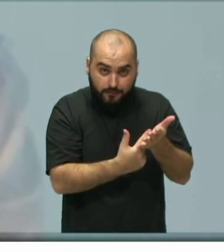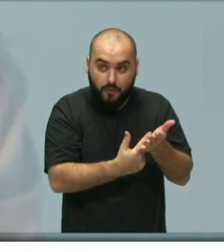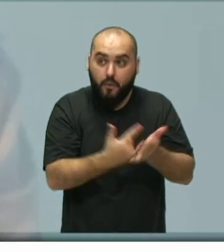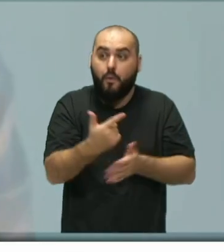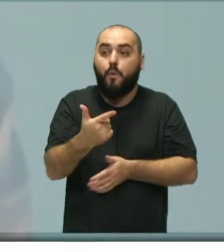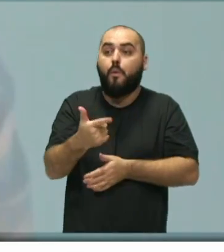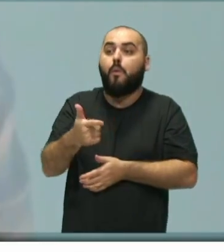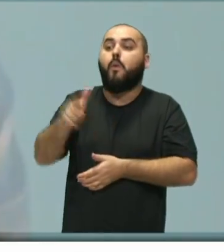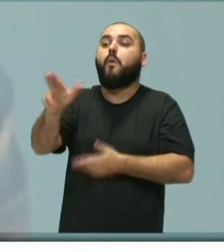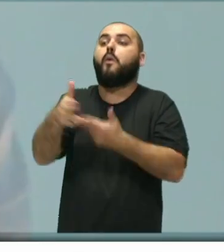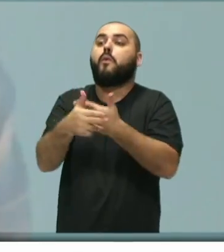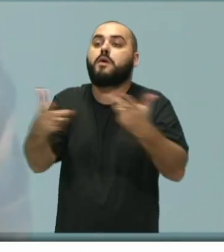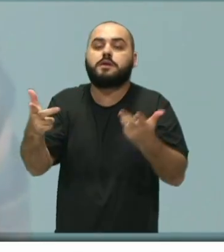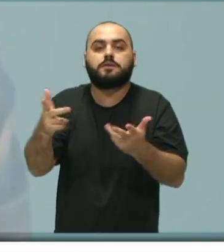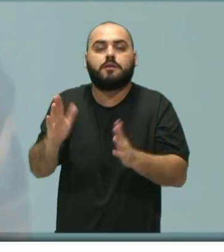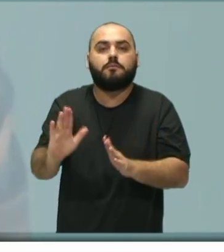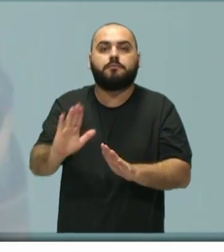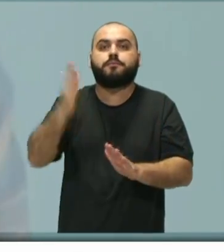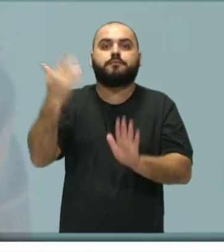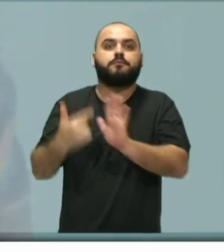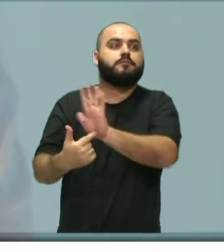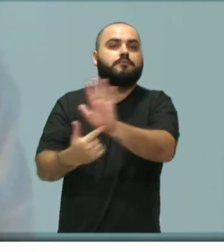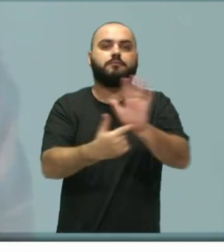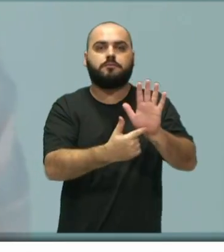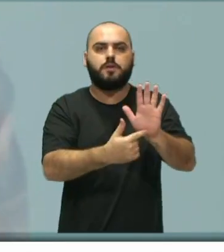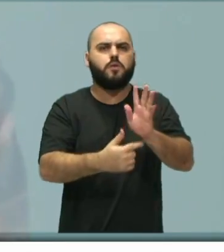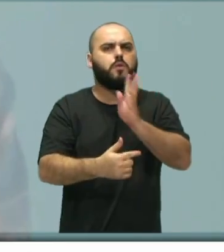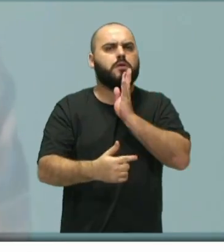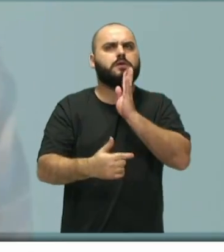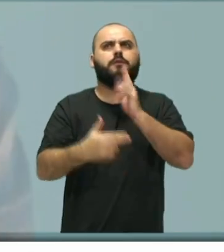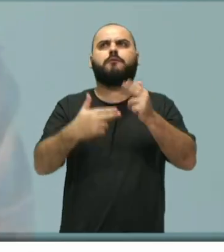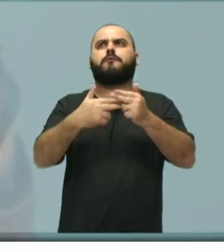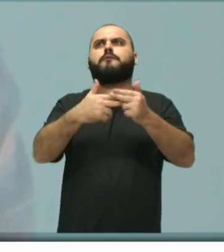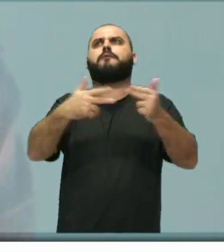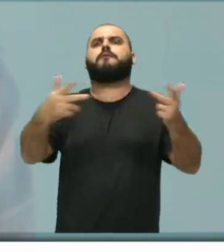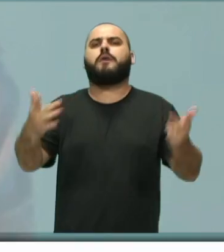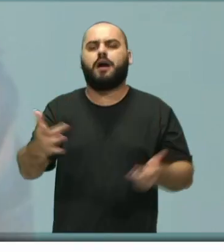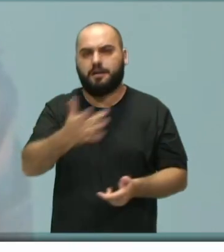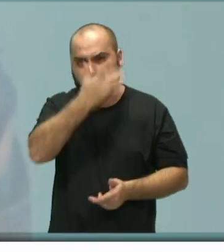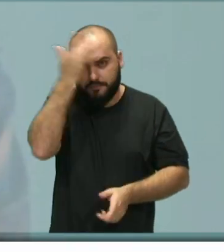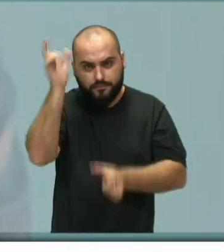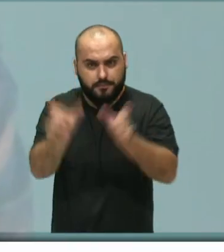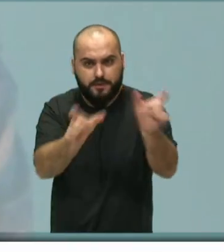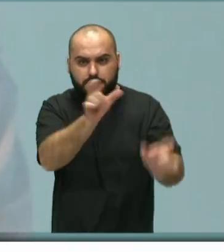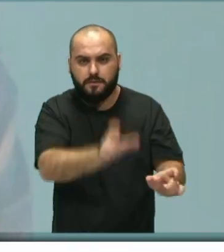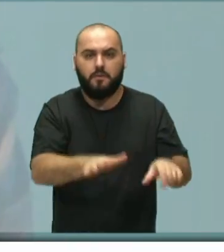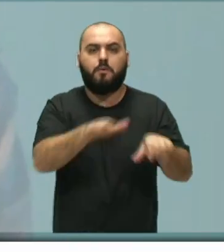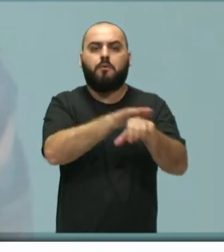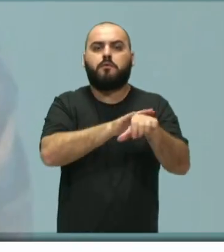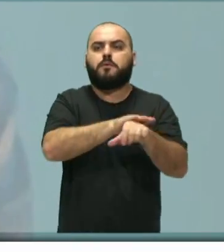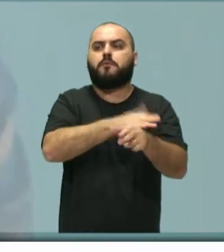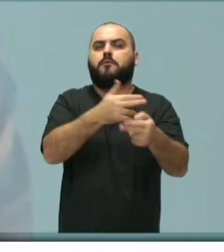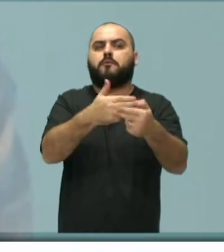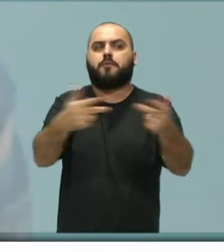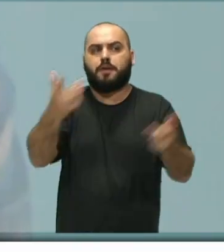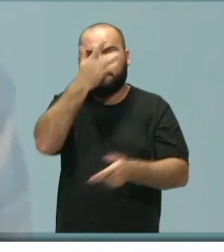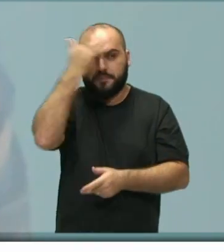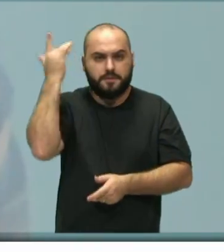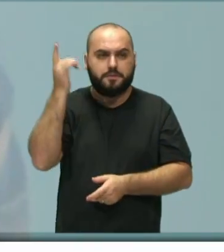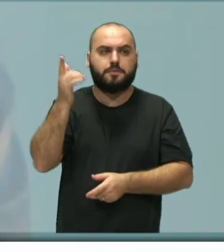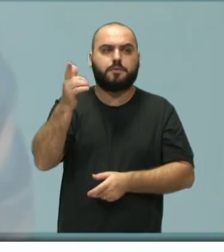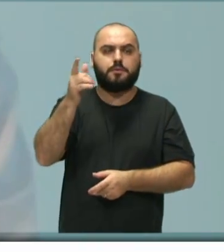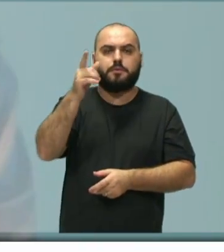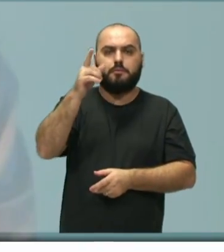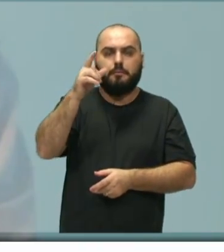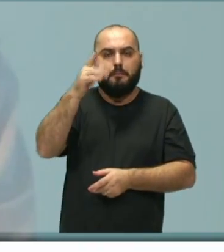outras coisas vão surgindo. Né? Eu conheci muita gente, eu conversei com muitas pessoas do Paraná, do Rio Grande do Sul,